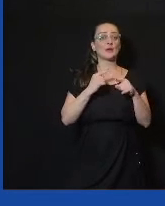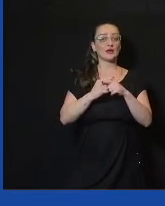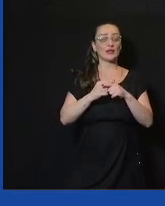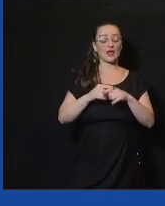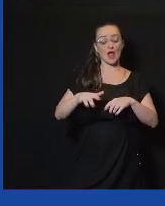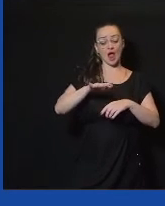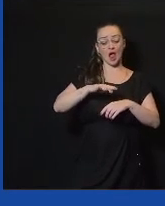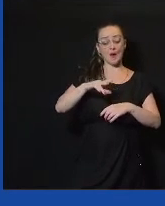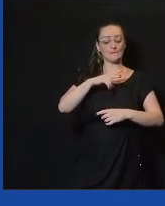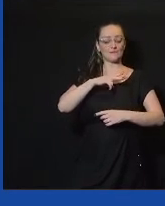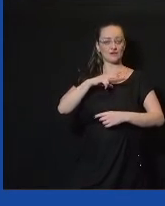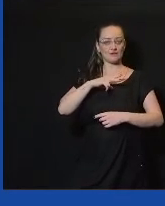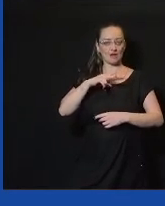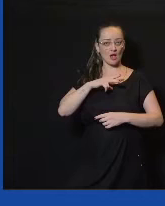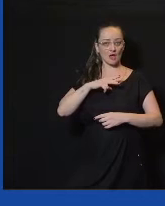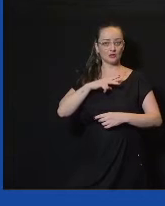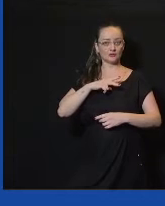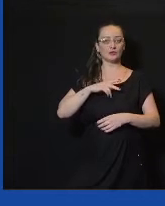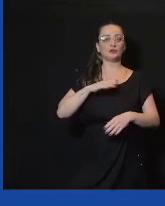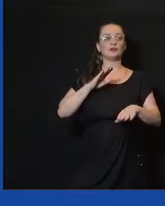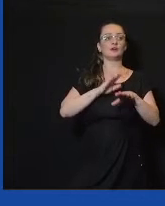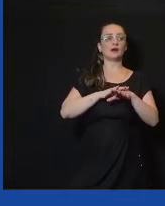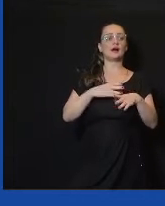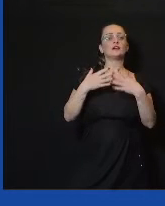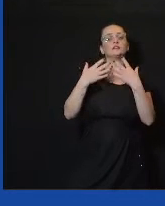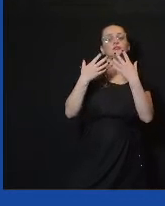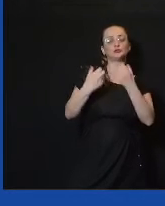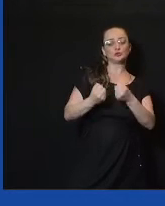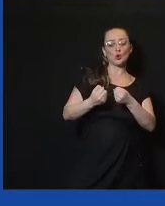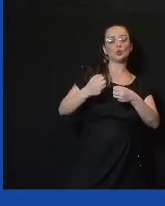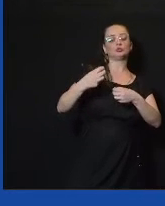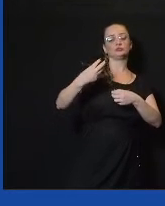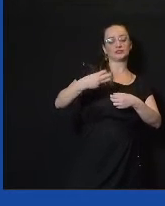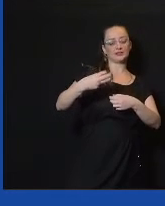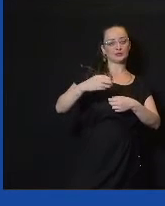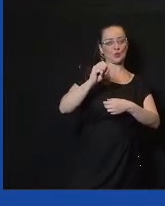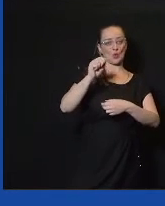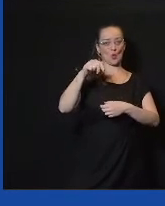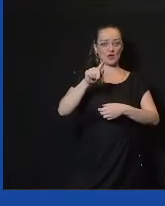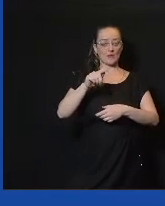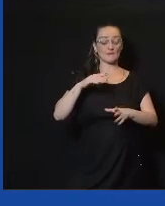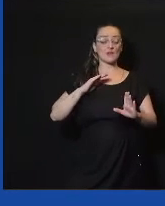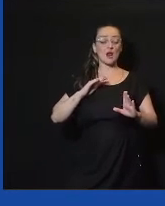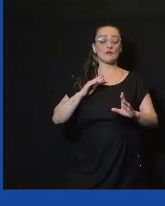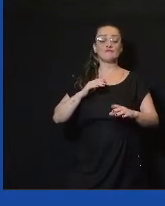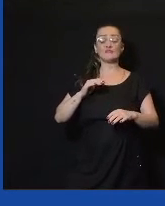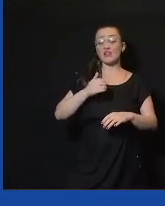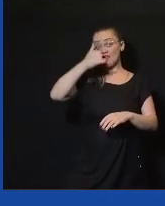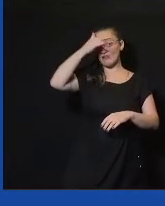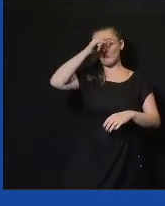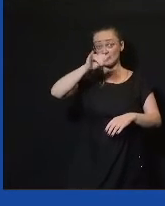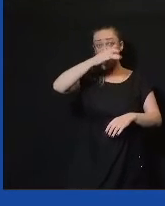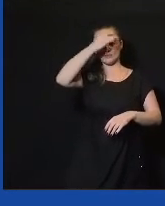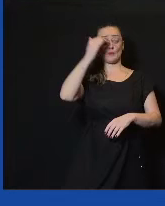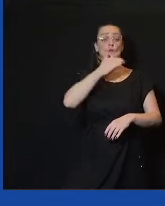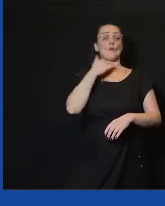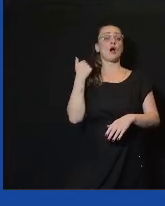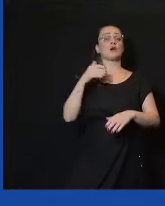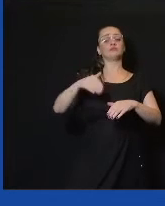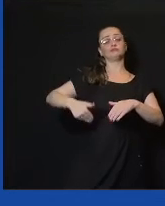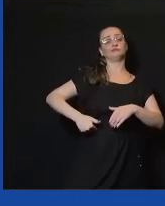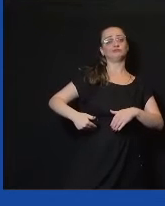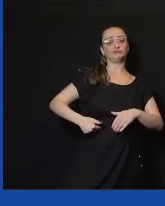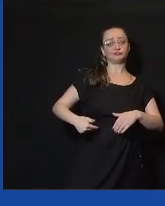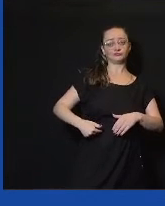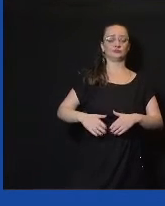privada contou com a capilaridade das organizações do terceiro setor para impedir que as pessoas morressem de fome,